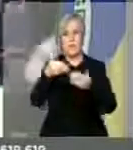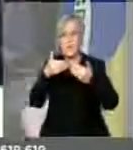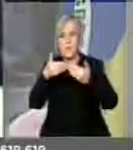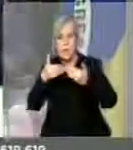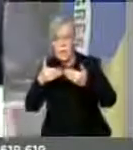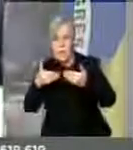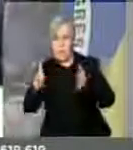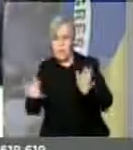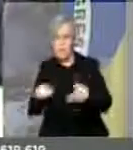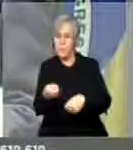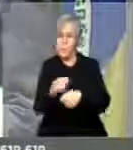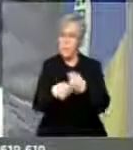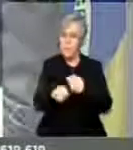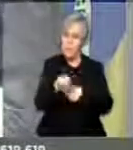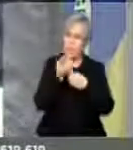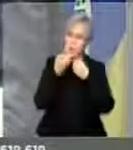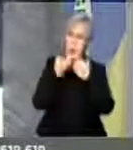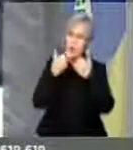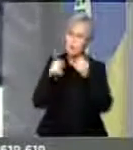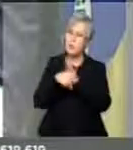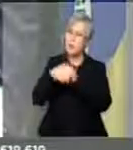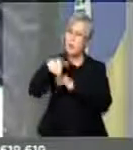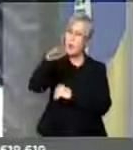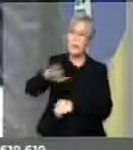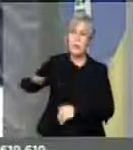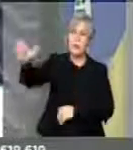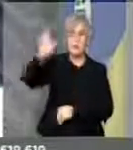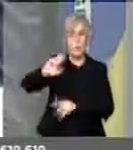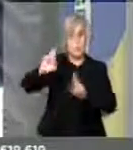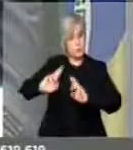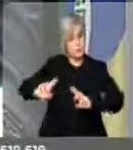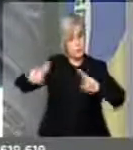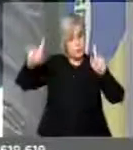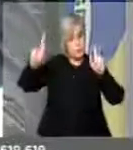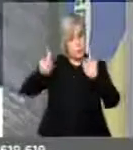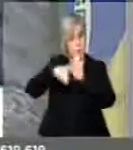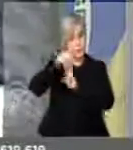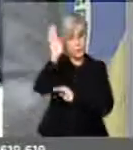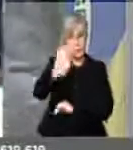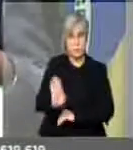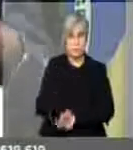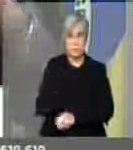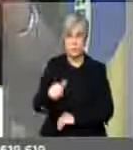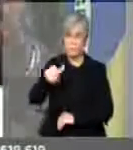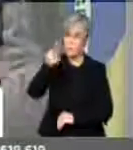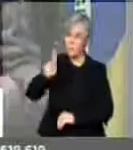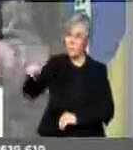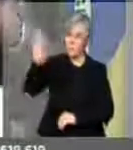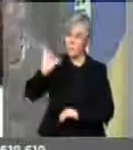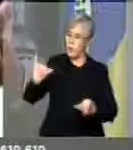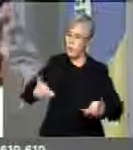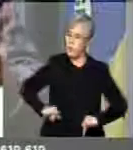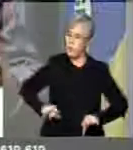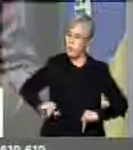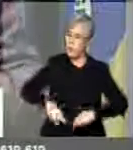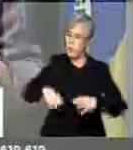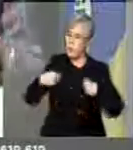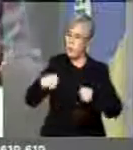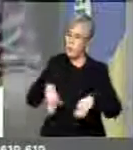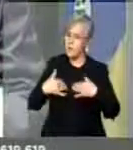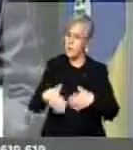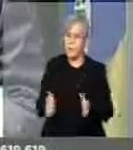grande mercado para um Nordeste que é diferenciado no Brasil. Um Nordeste que sofre muito a pobreza e